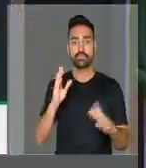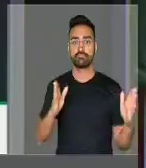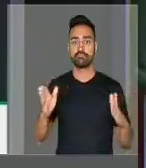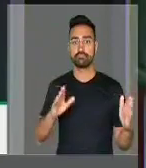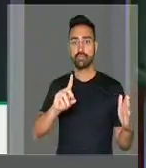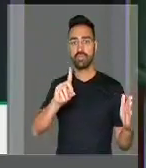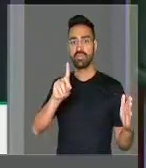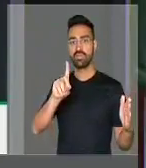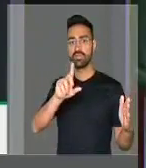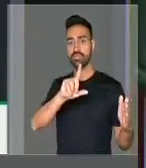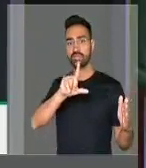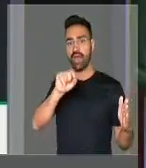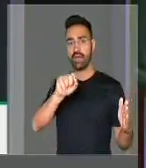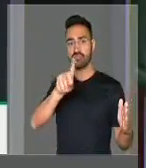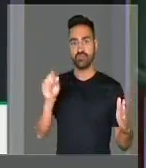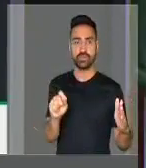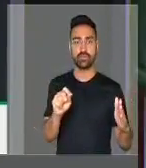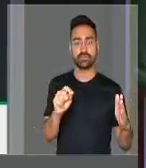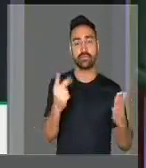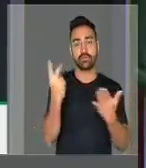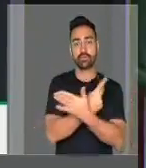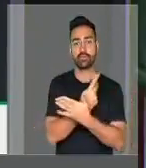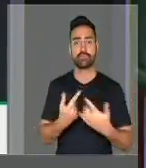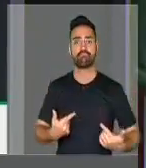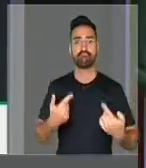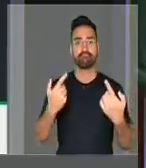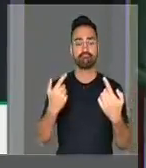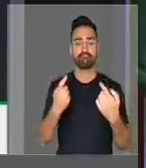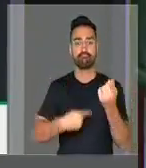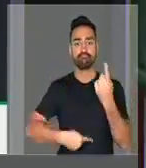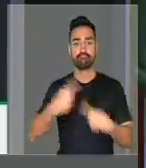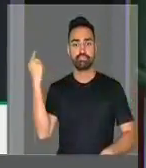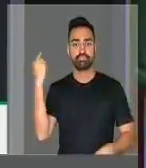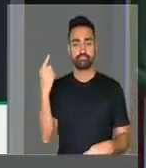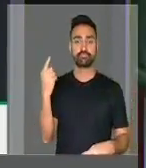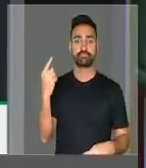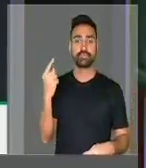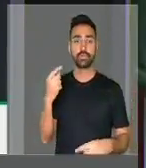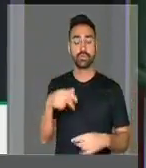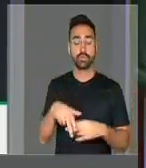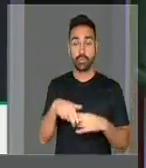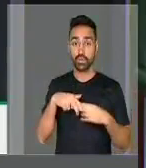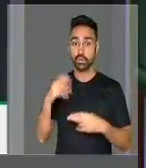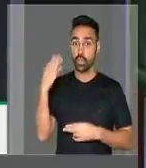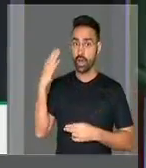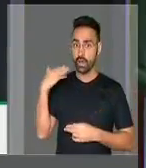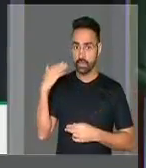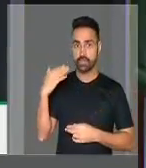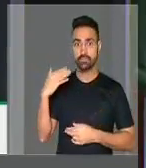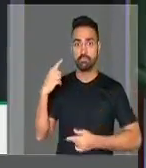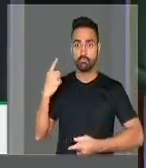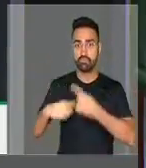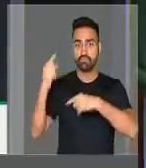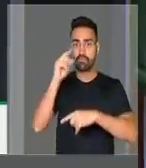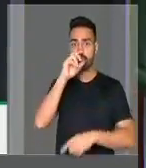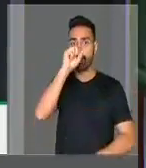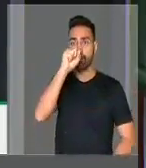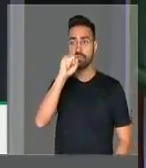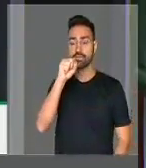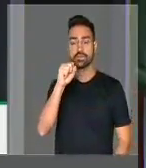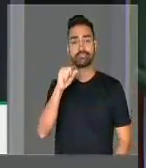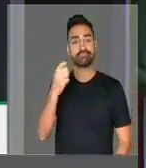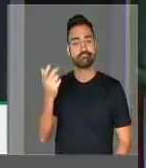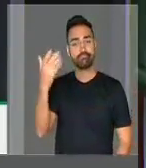mundo. A intensidade daquela época é algo admirável, que mostra, sobretudo, que a